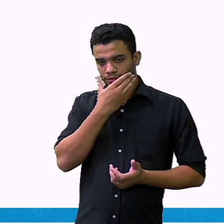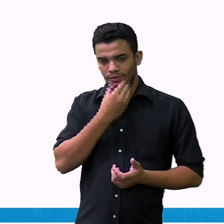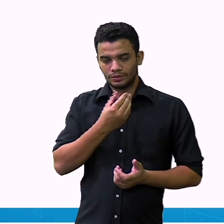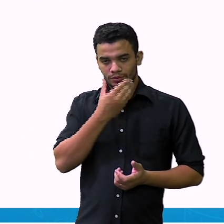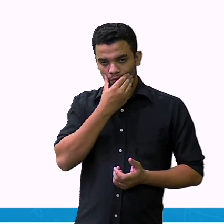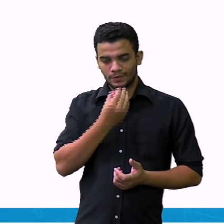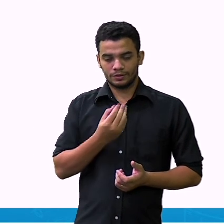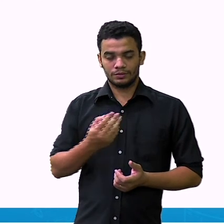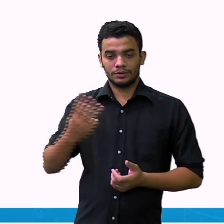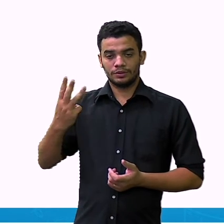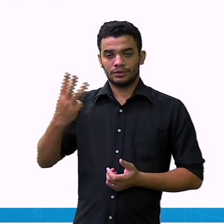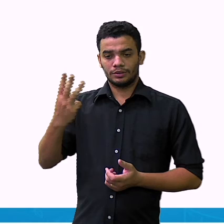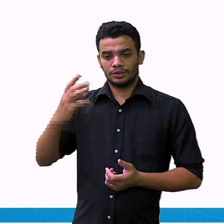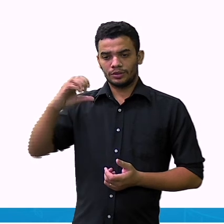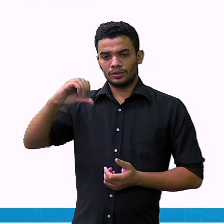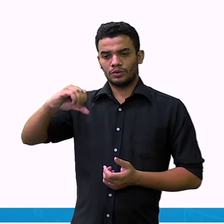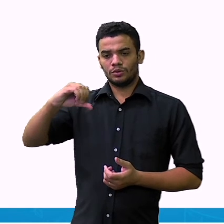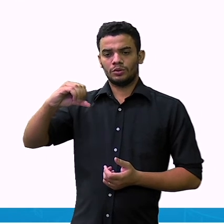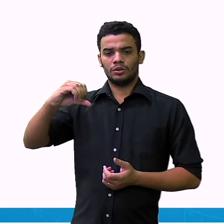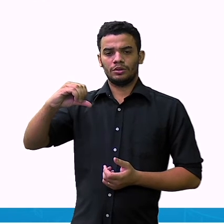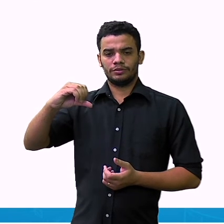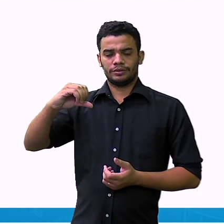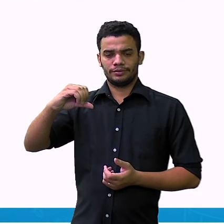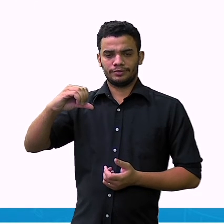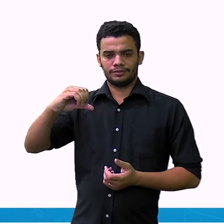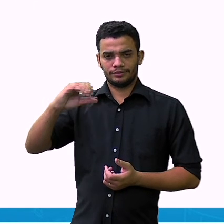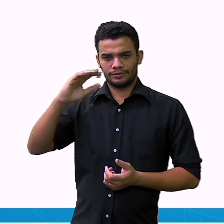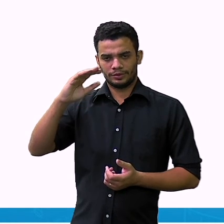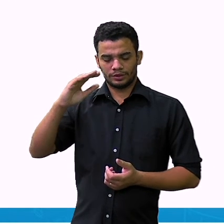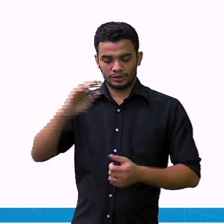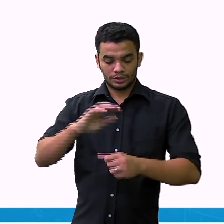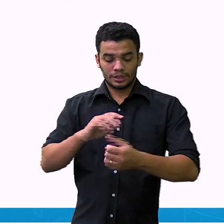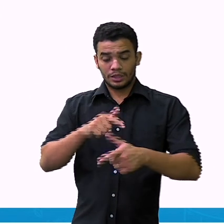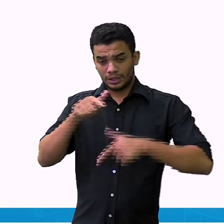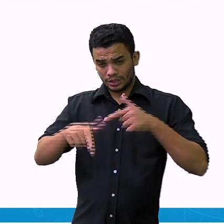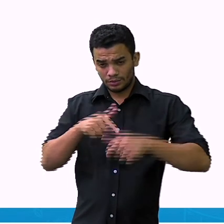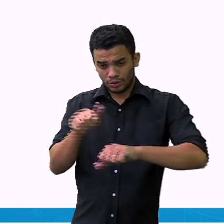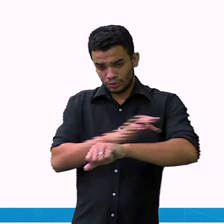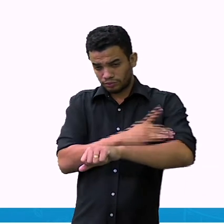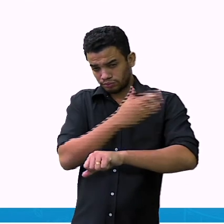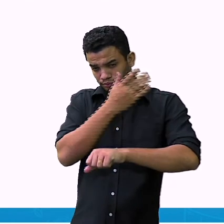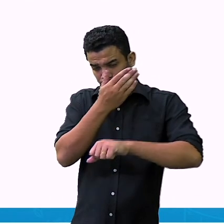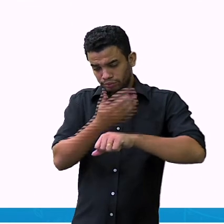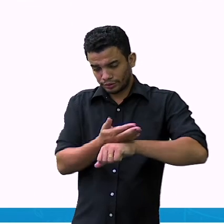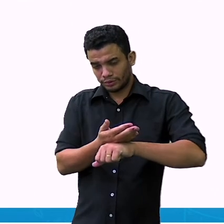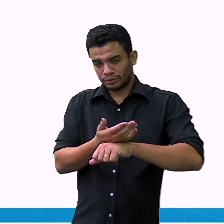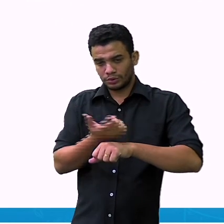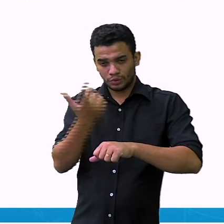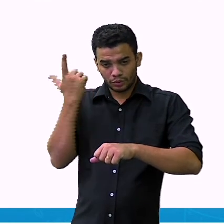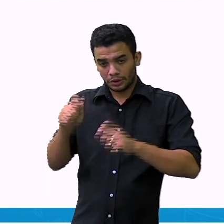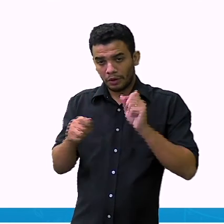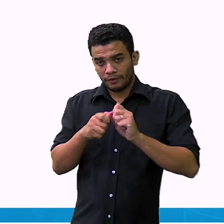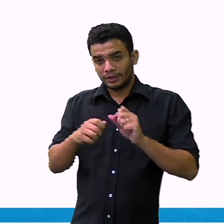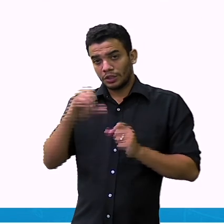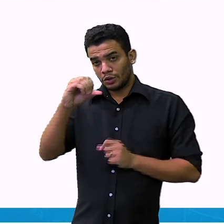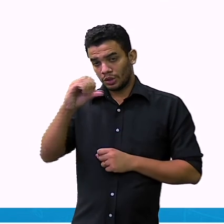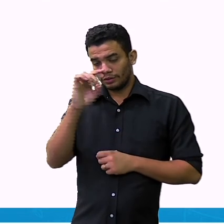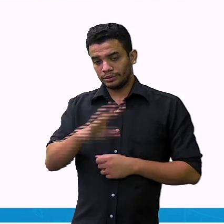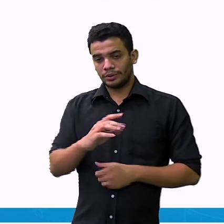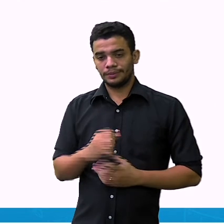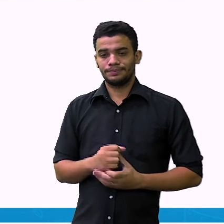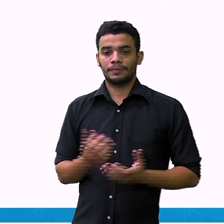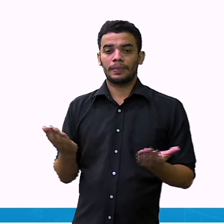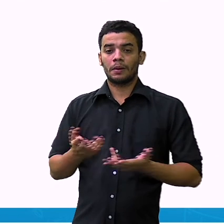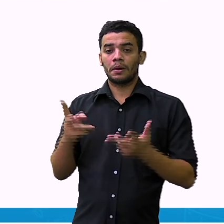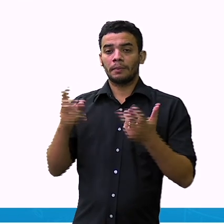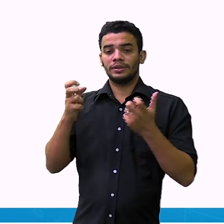tem 9 chaves que foram produzidas durante um dia de trabalho. Vamos ao Luiz.